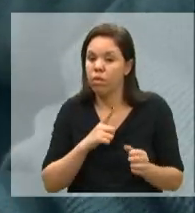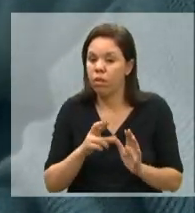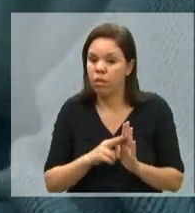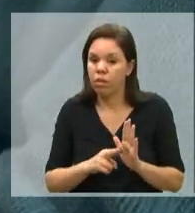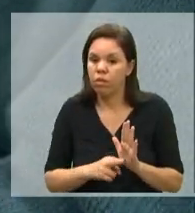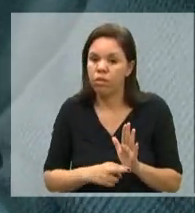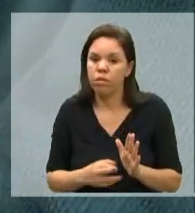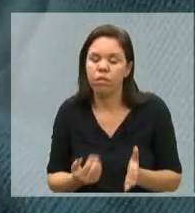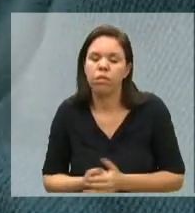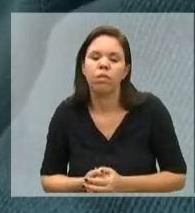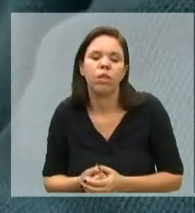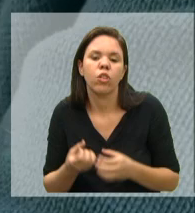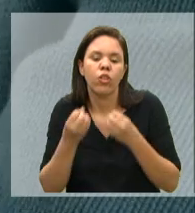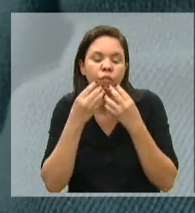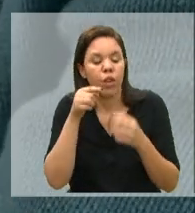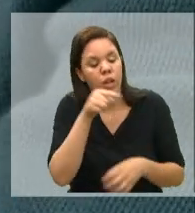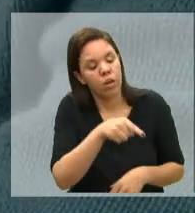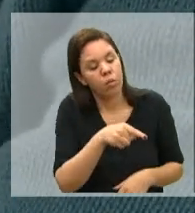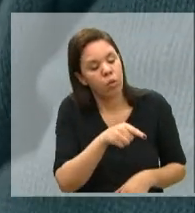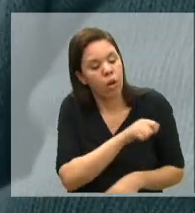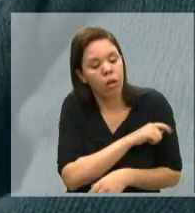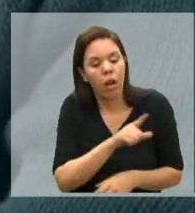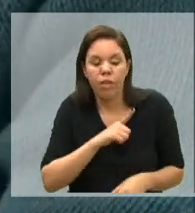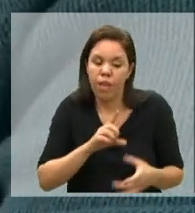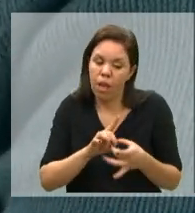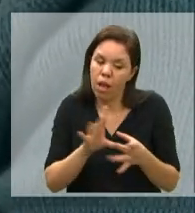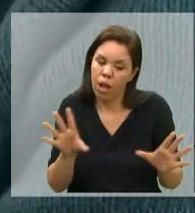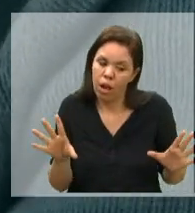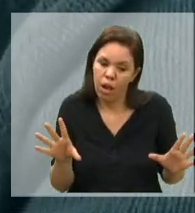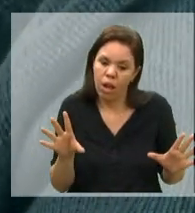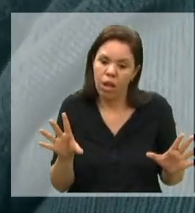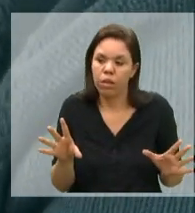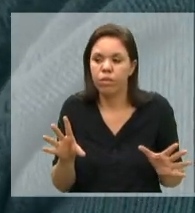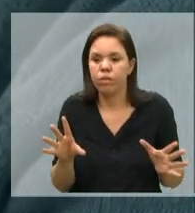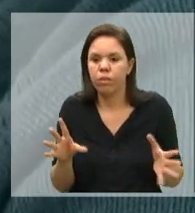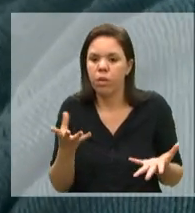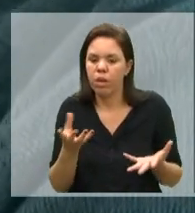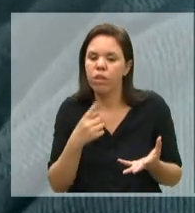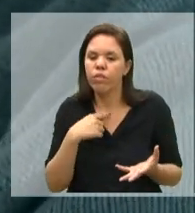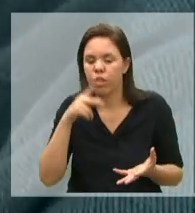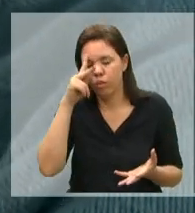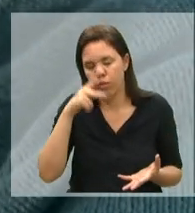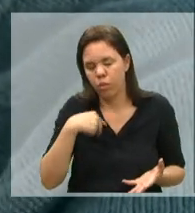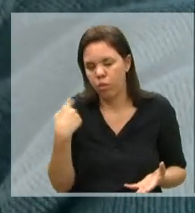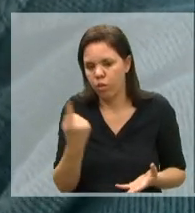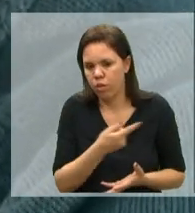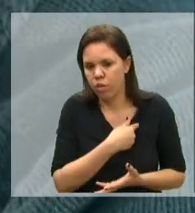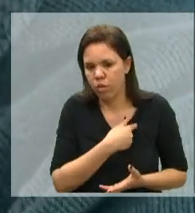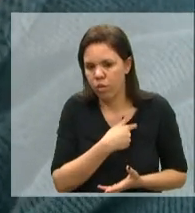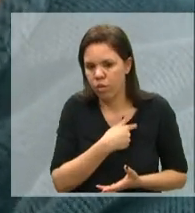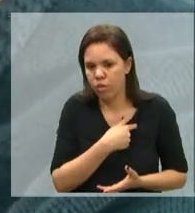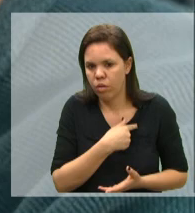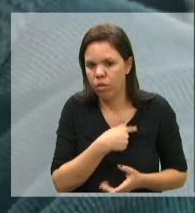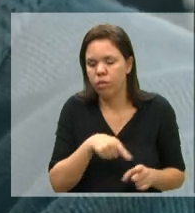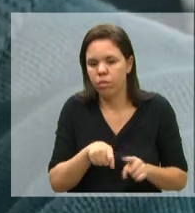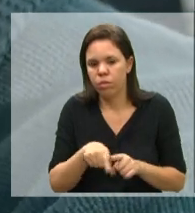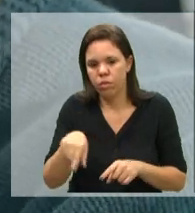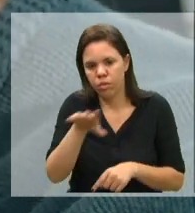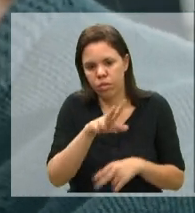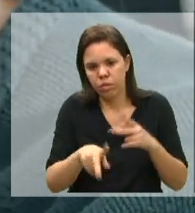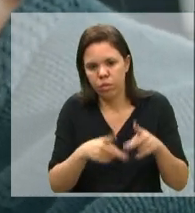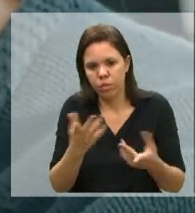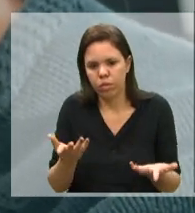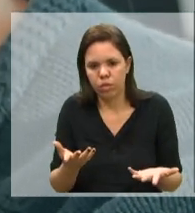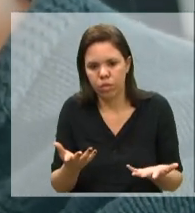disciplina, mas eu estou dizendo para esse aluno que ele tem autonomia. Isso é um desejo que nós, enquanto instituição, e que o aluno, poxa, eu adoro